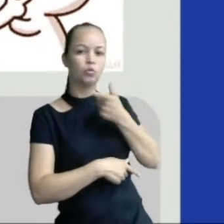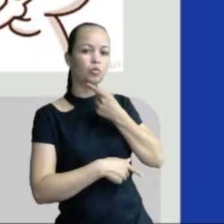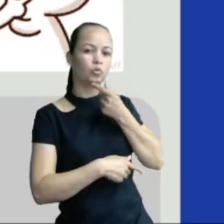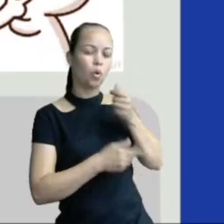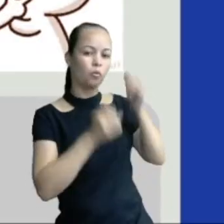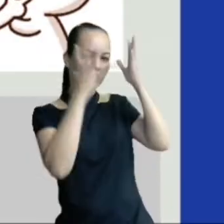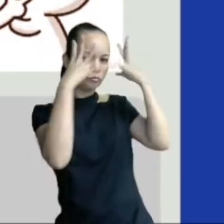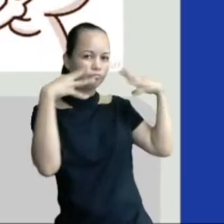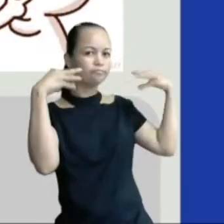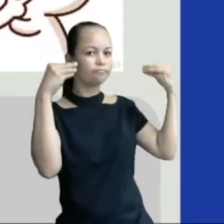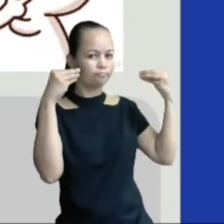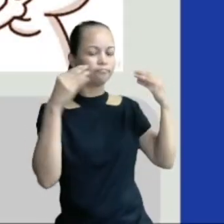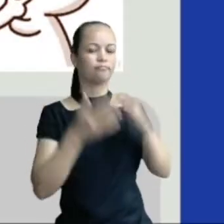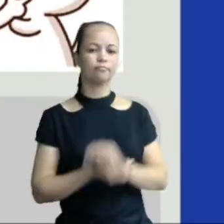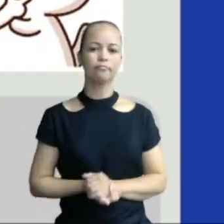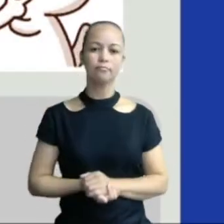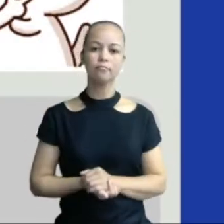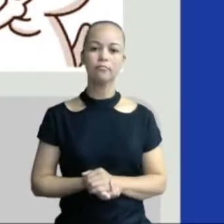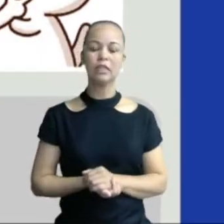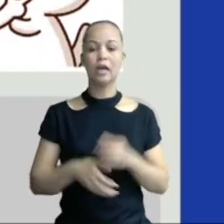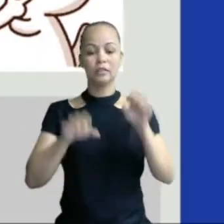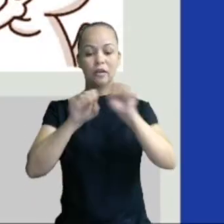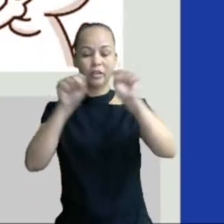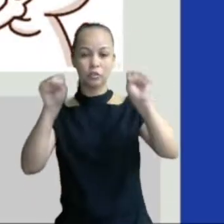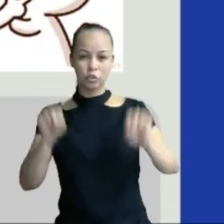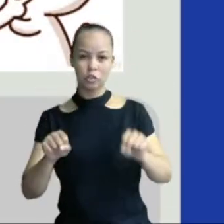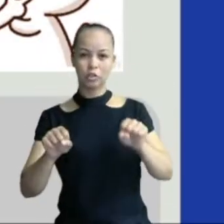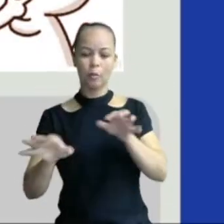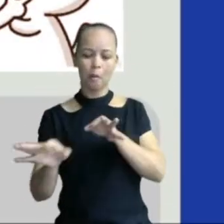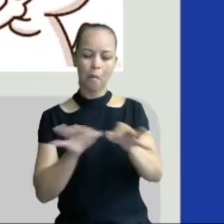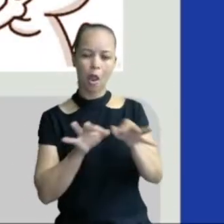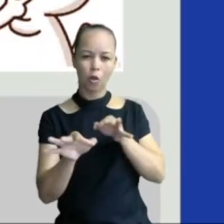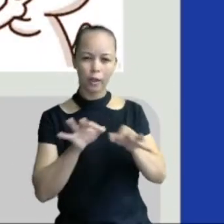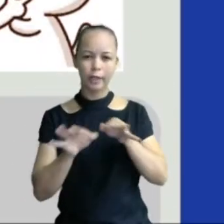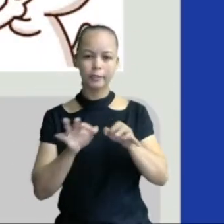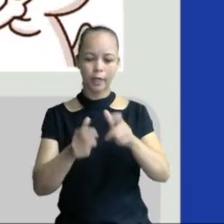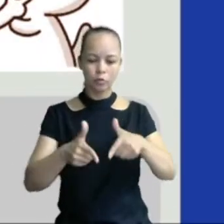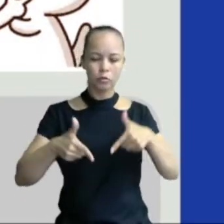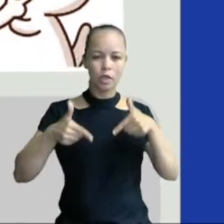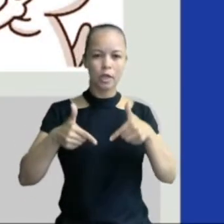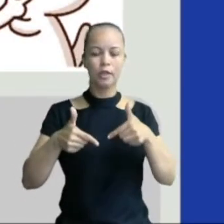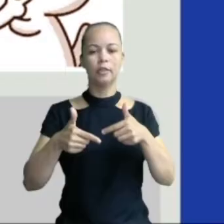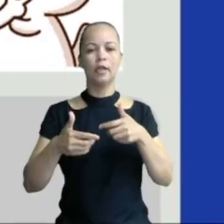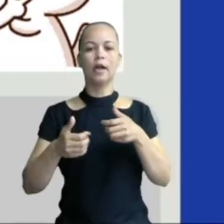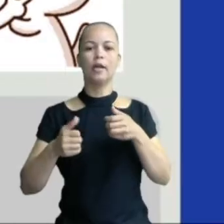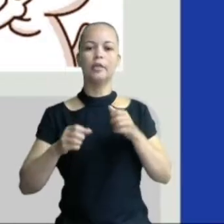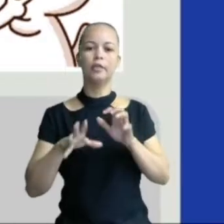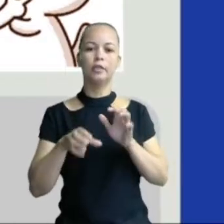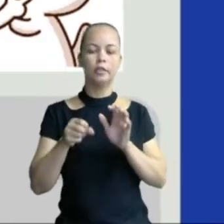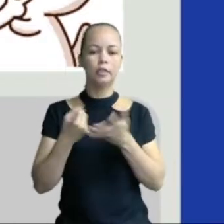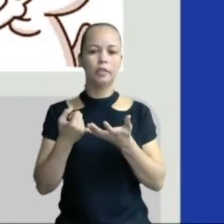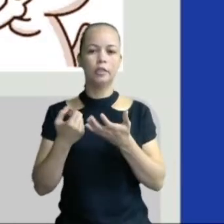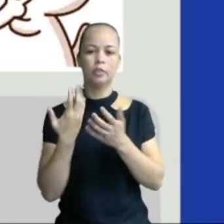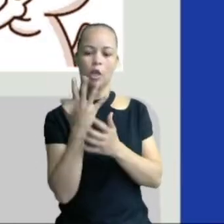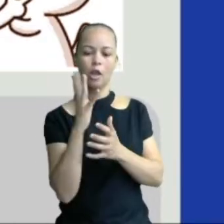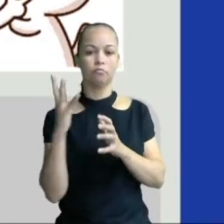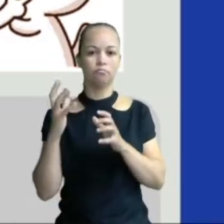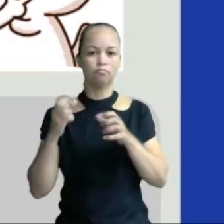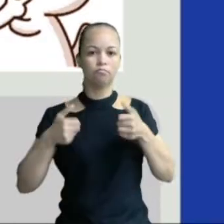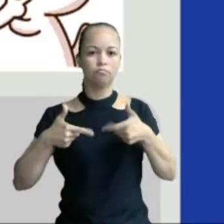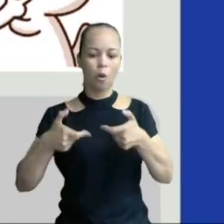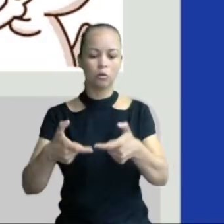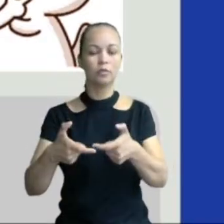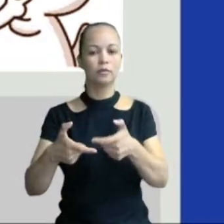holandeses, através de um sistema bem estabelecido de guerrilhas e emboscadas. A população